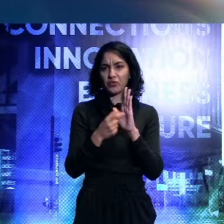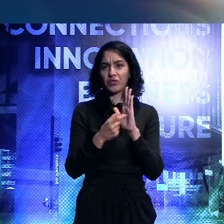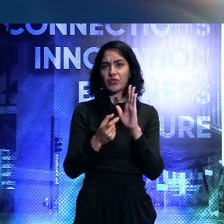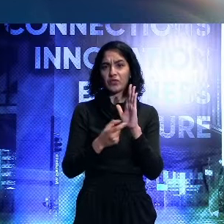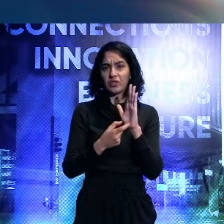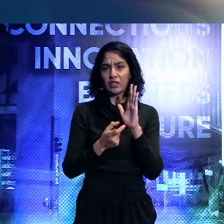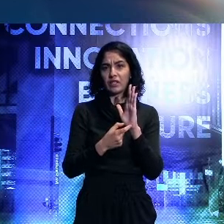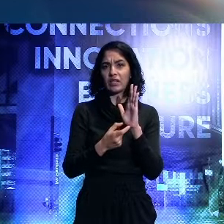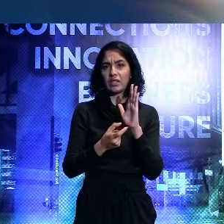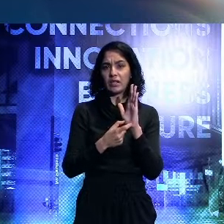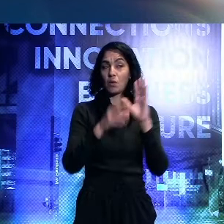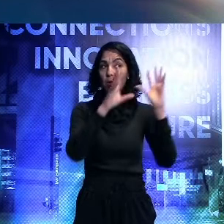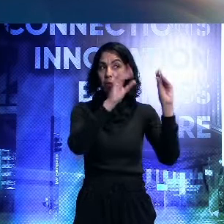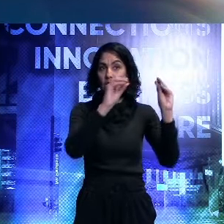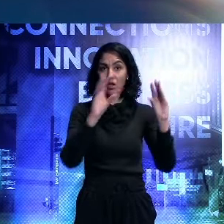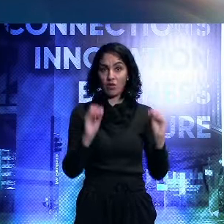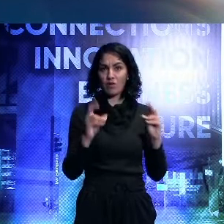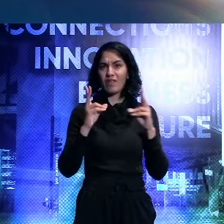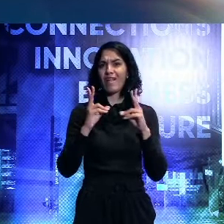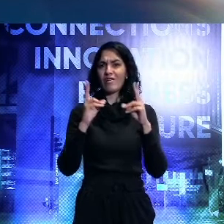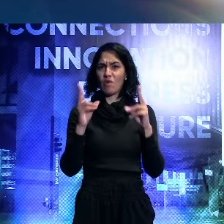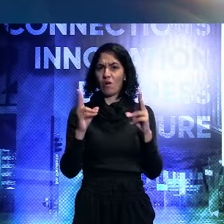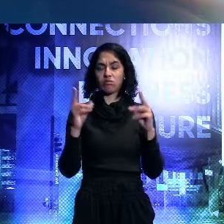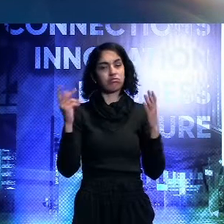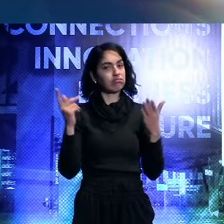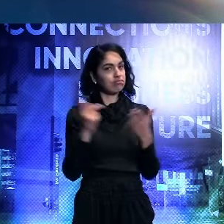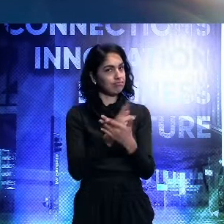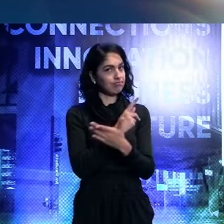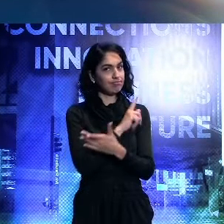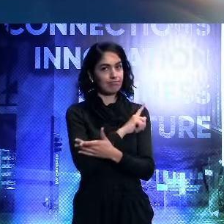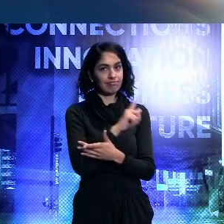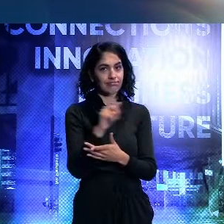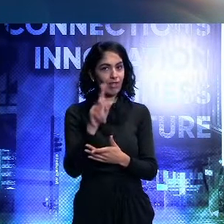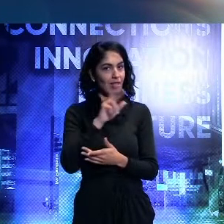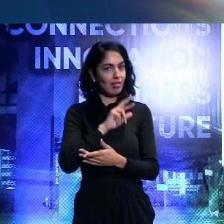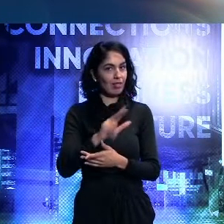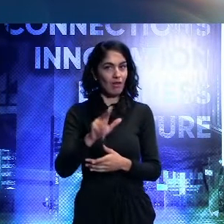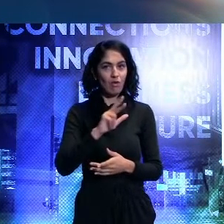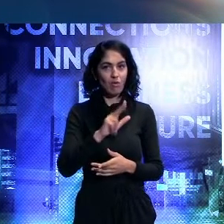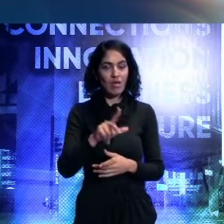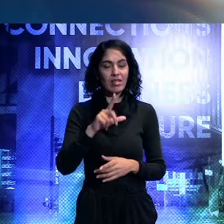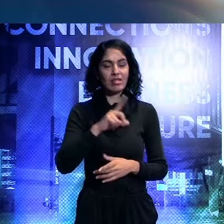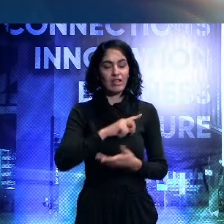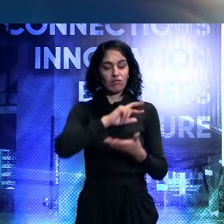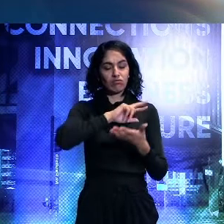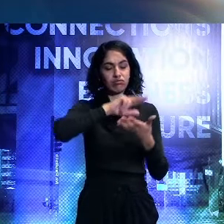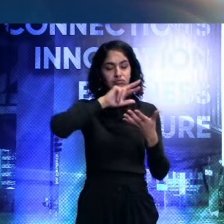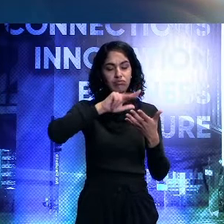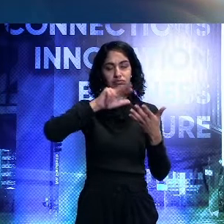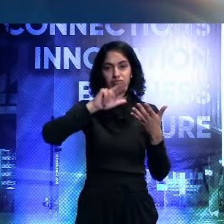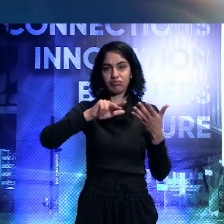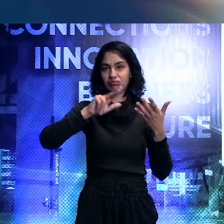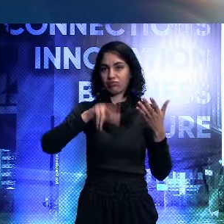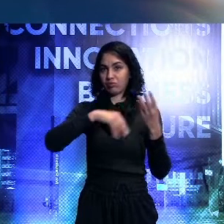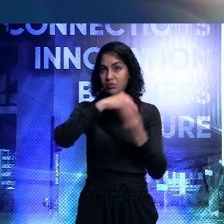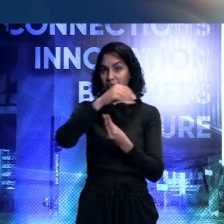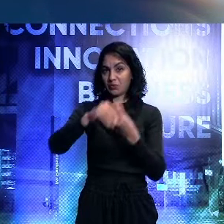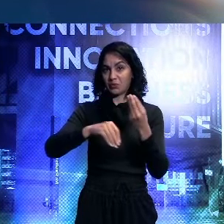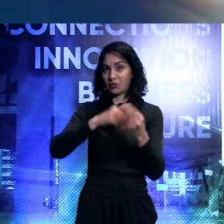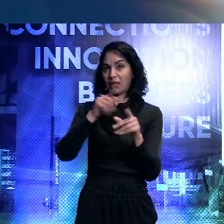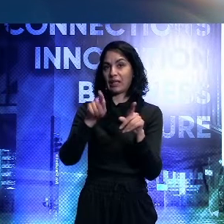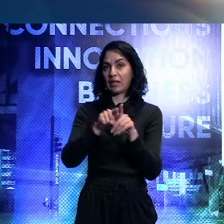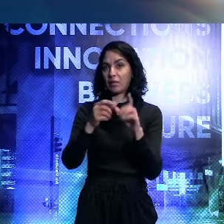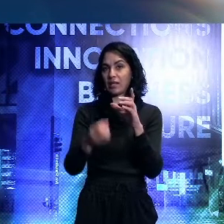software para a nuvem, está errado. Não é. Tem muita coisa envolvida nessa questão de